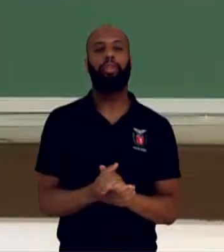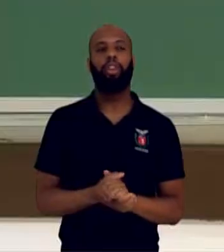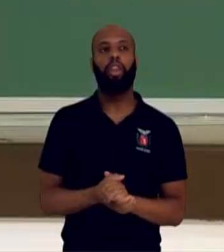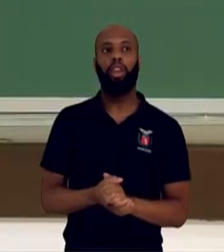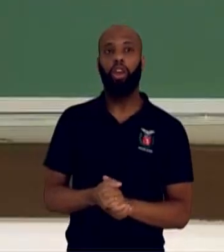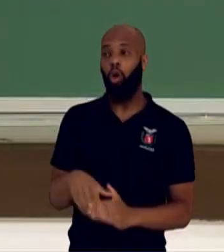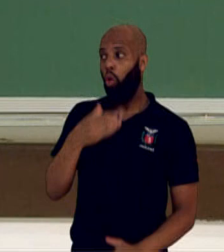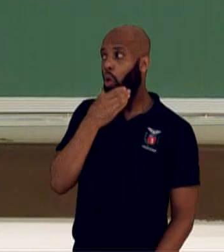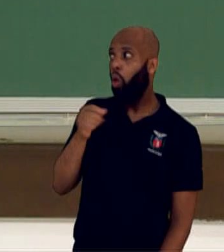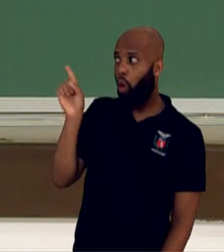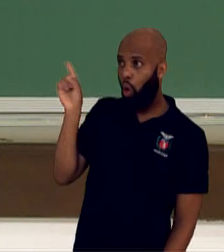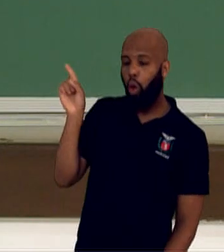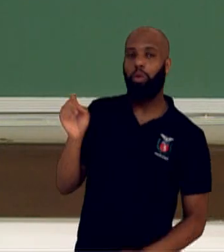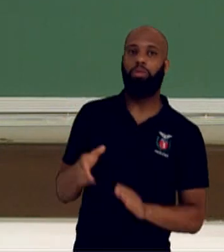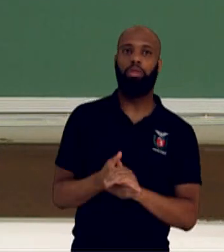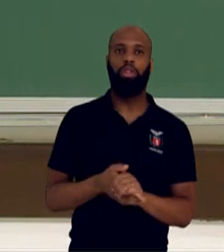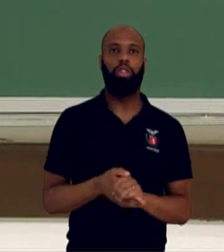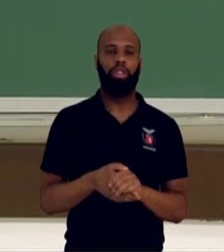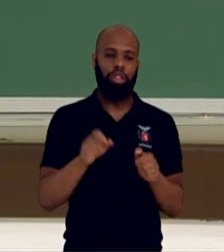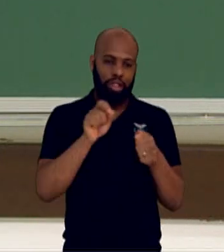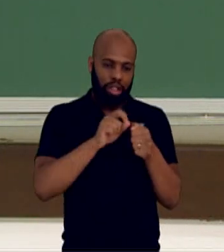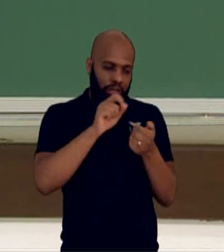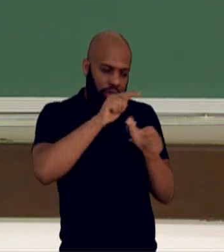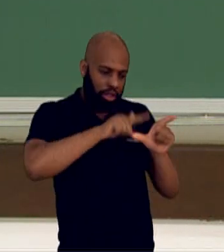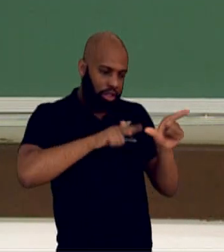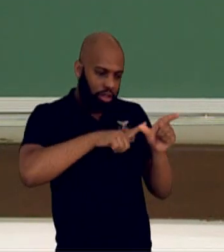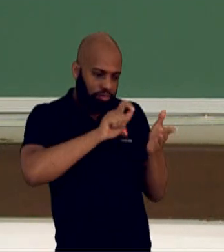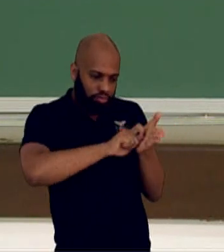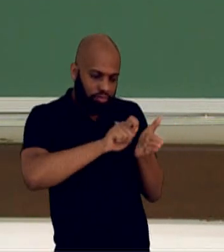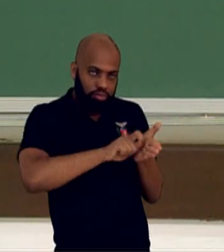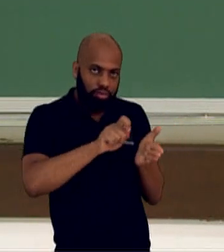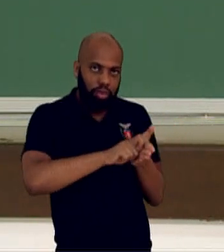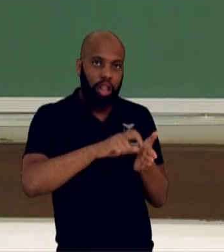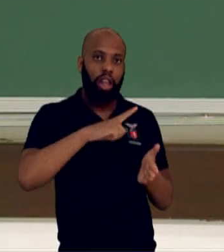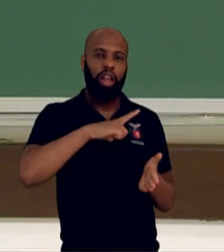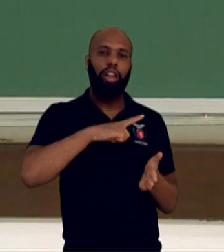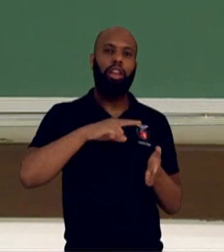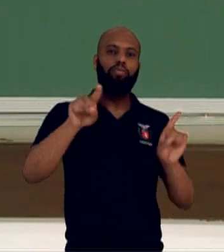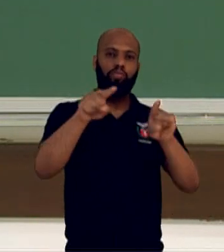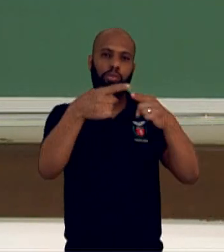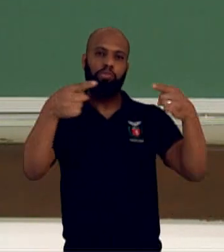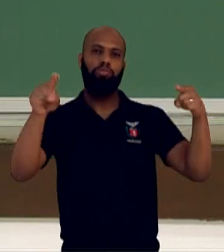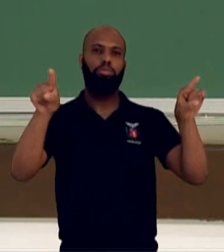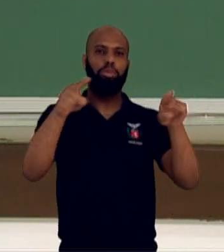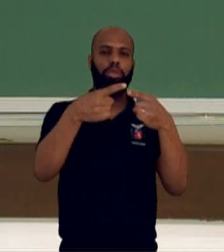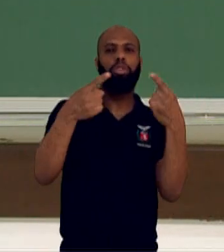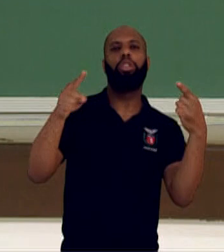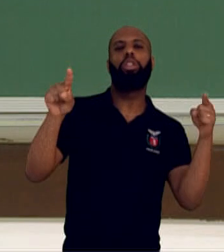músico, um compositor que incluiu na música clássica, né, na